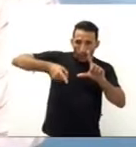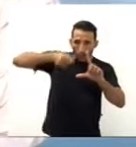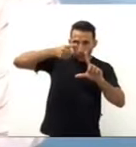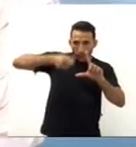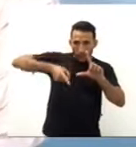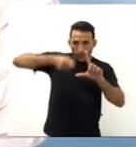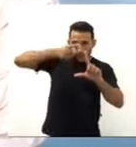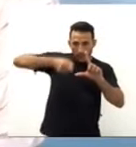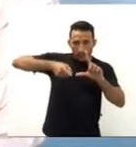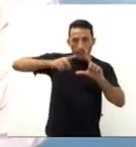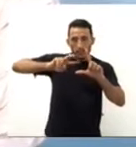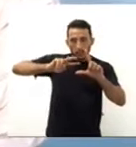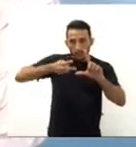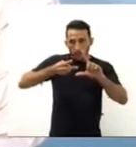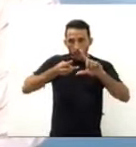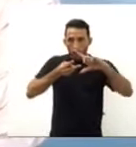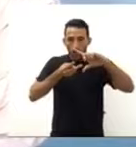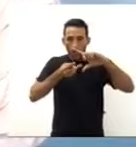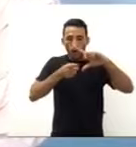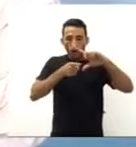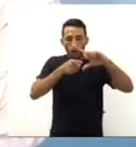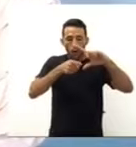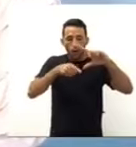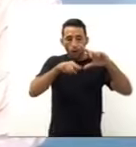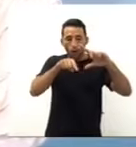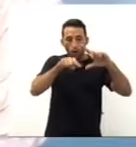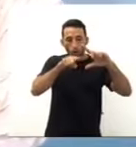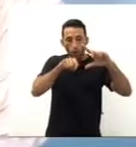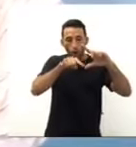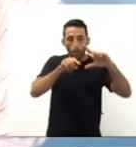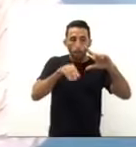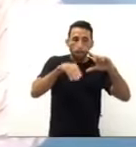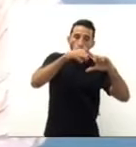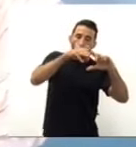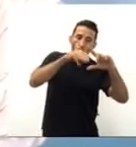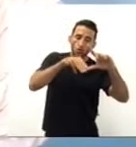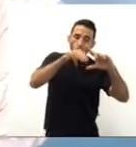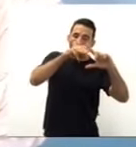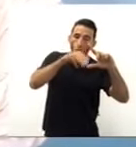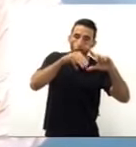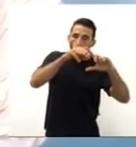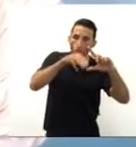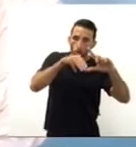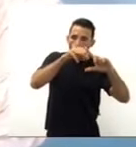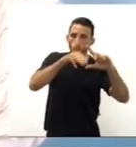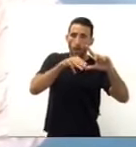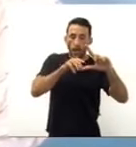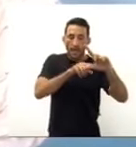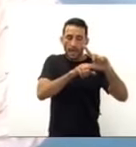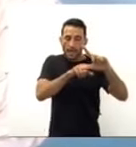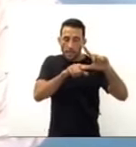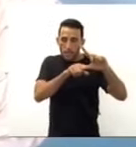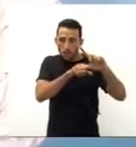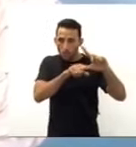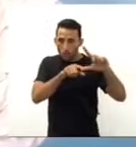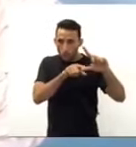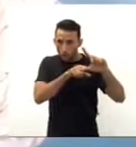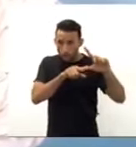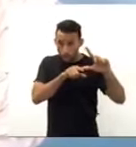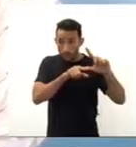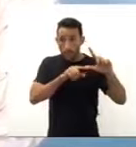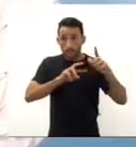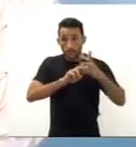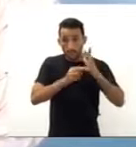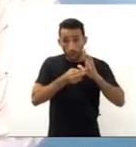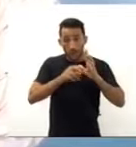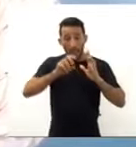está oposto a esse ângulo, certo? Esse lado, essa medida é